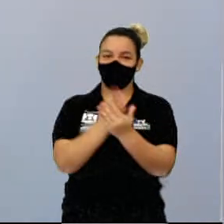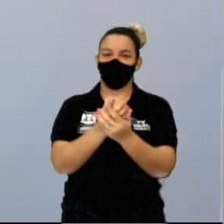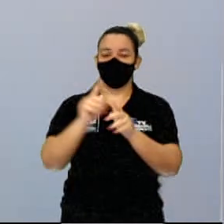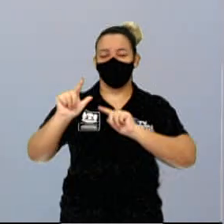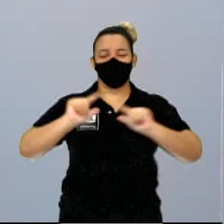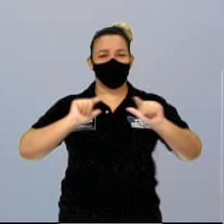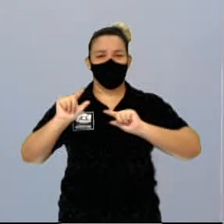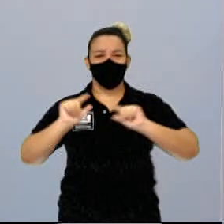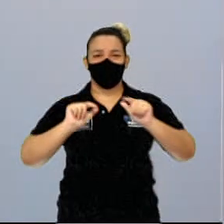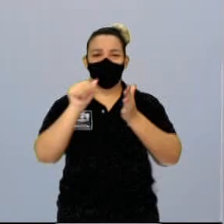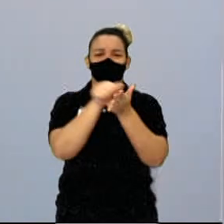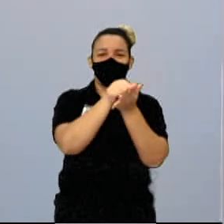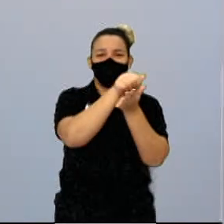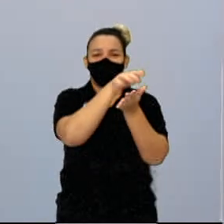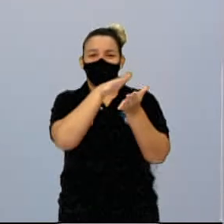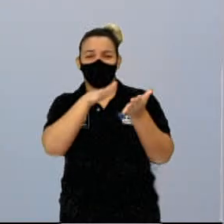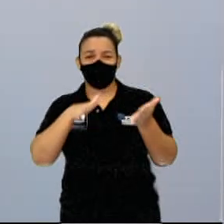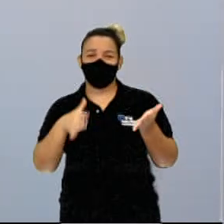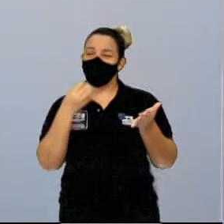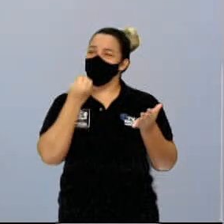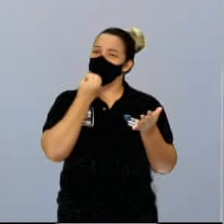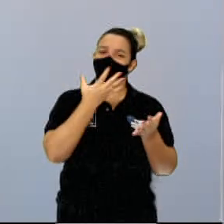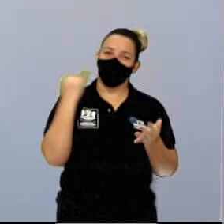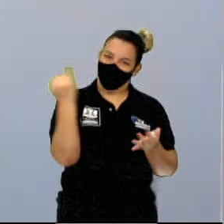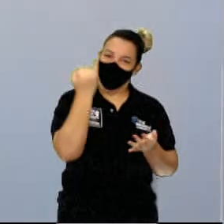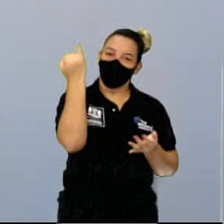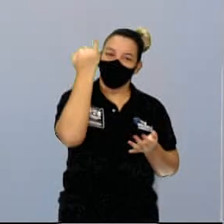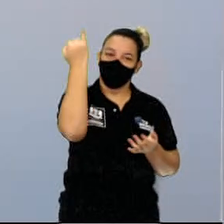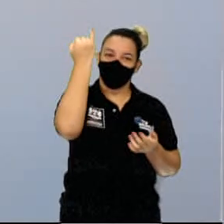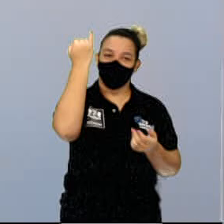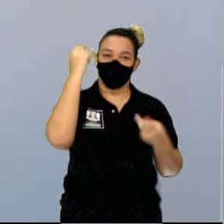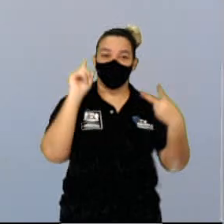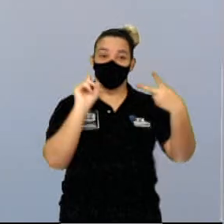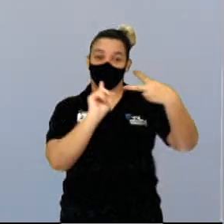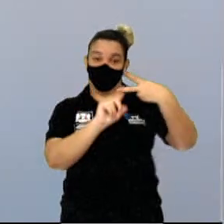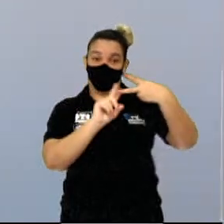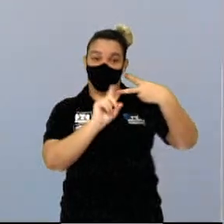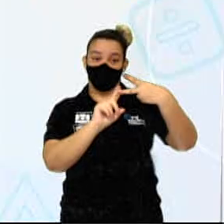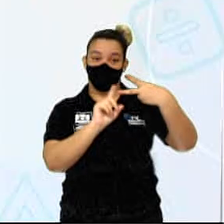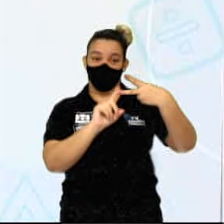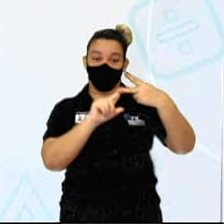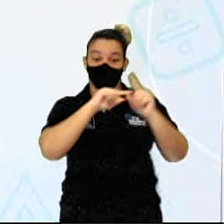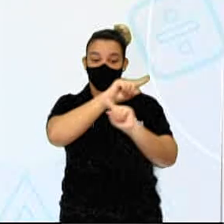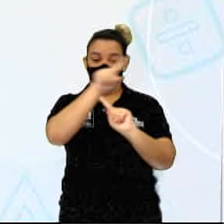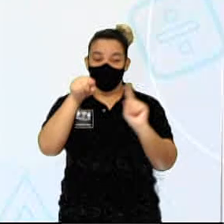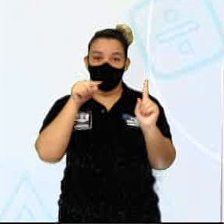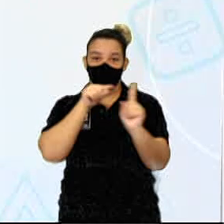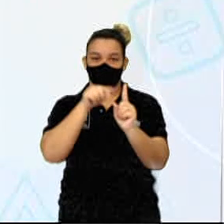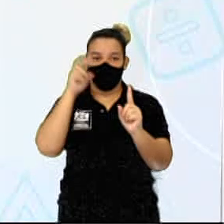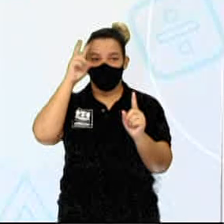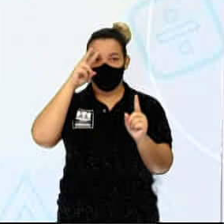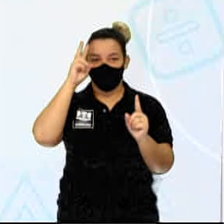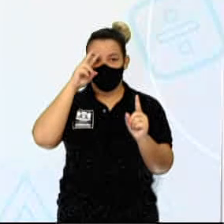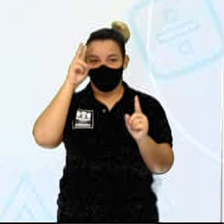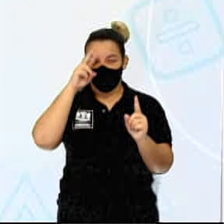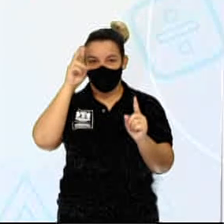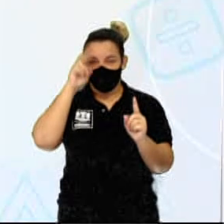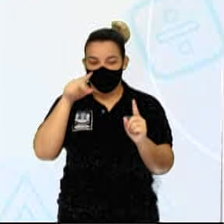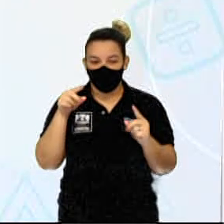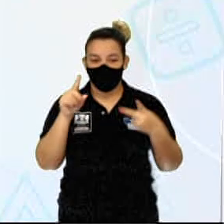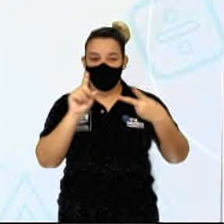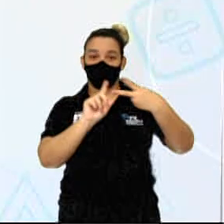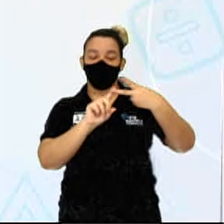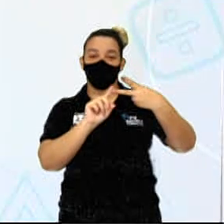trabalho, a qualidade da sua tarefa. Isso é muito importante. Veja a segunda moral. Quanto maior o tamanho da recompensa